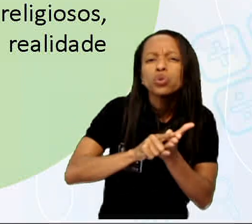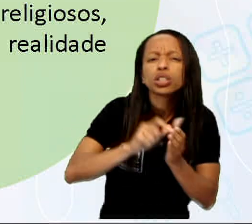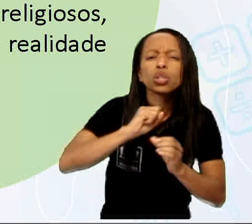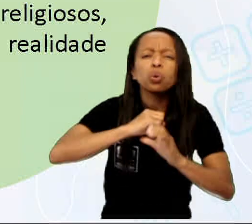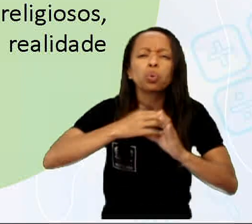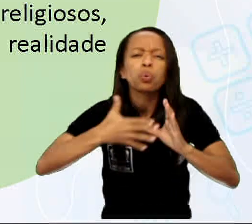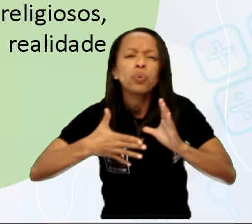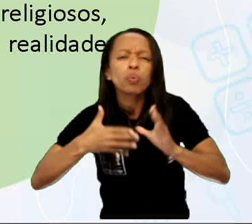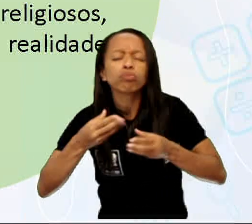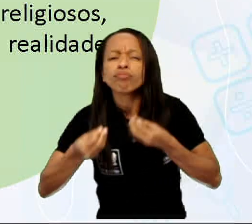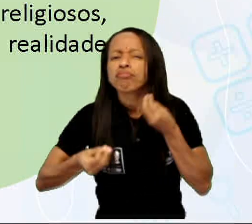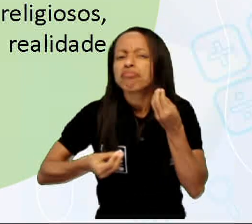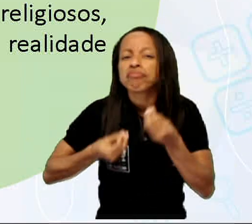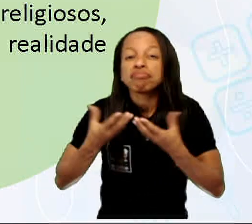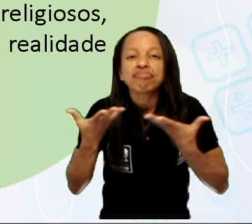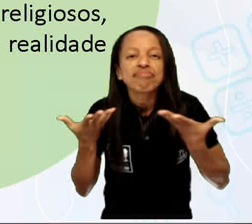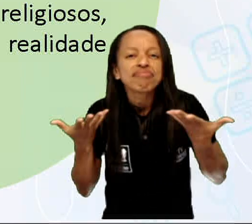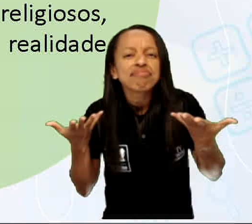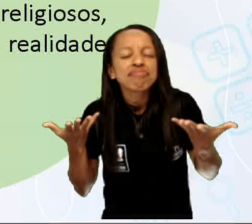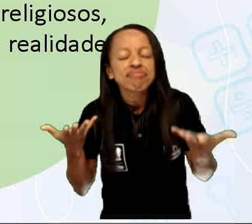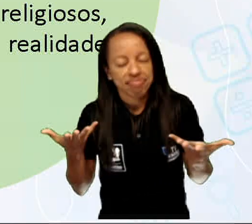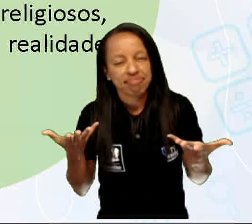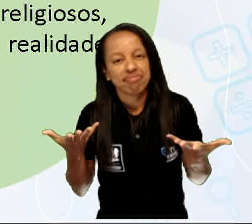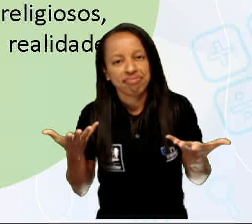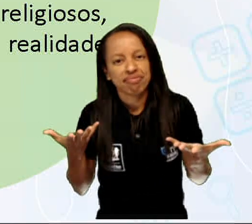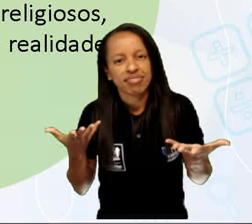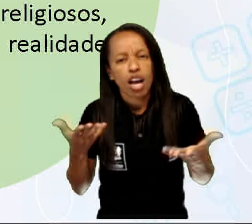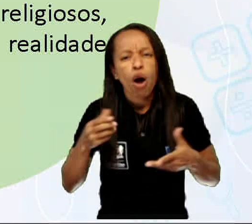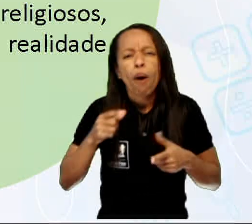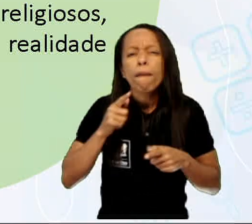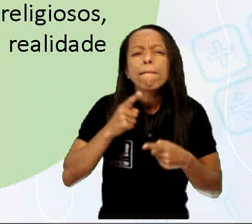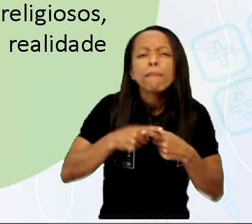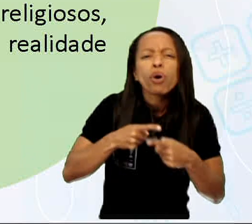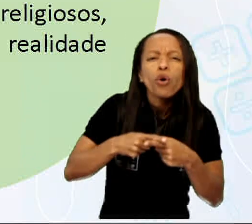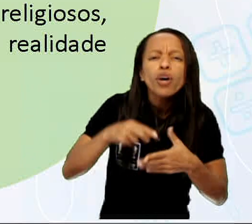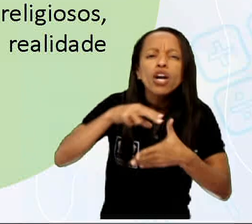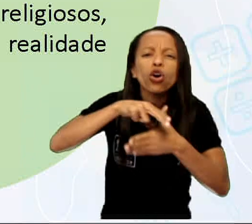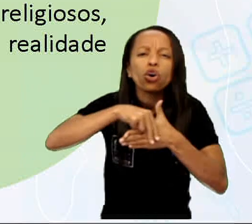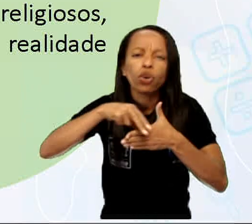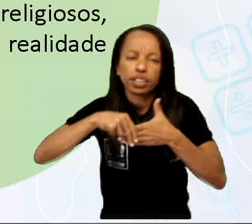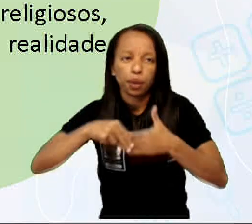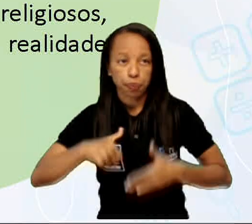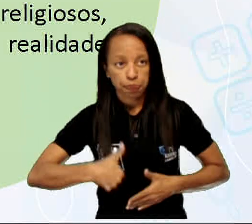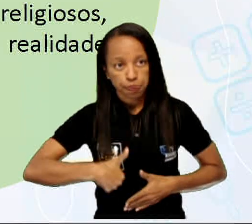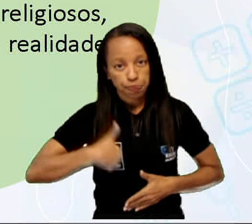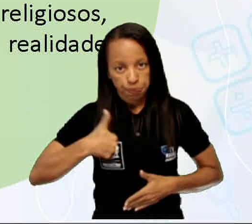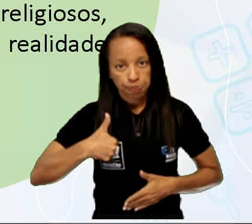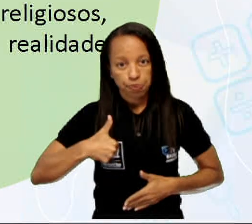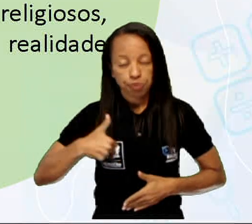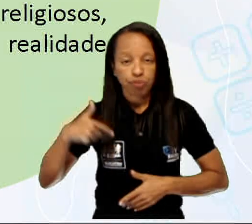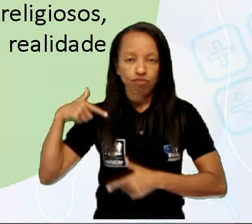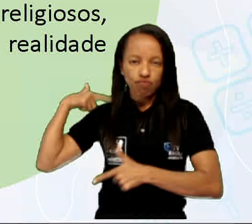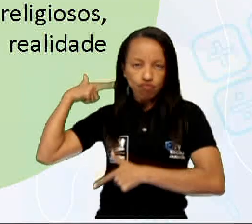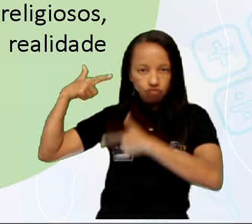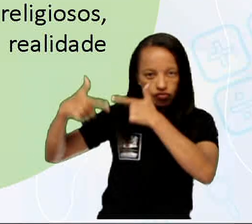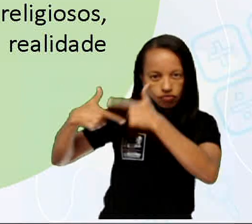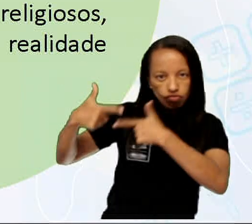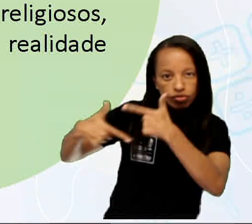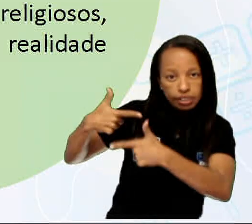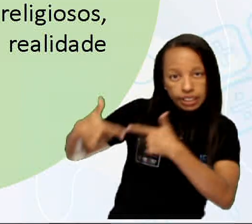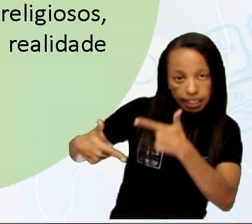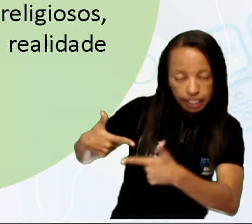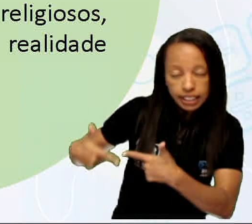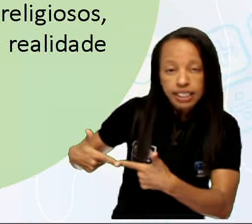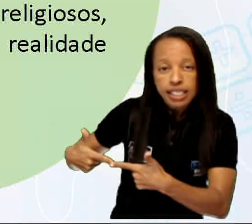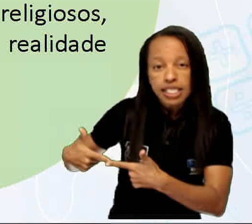características o compõem que o fazem ser um cordel? Vamos lá. Primeiro deles, é uma tradição literária